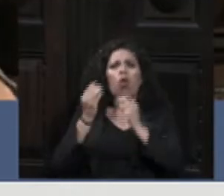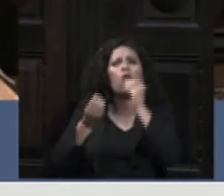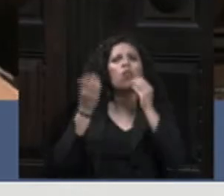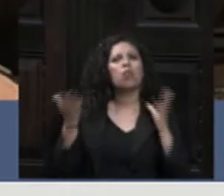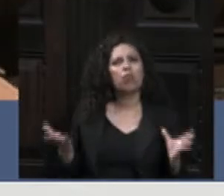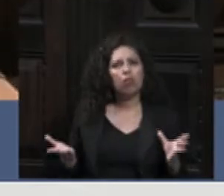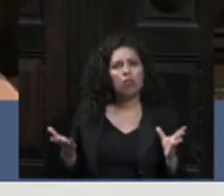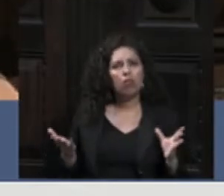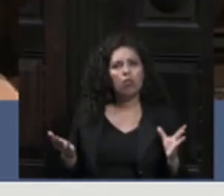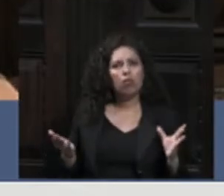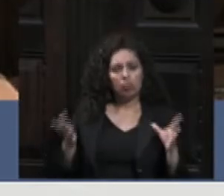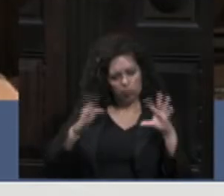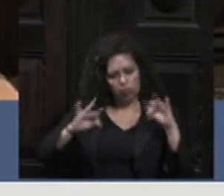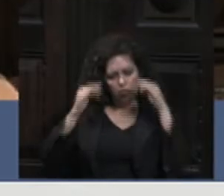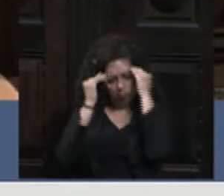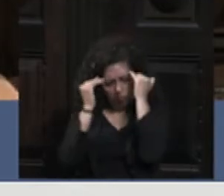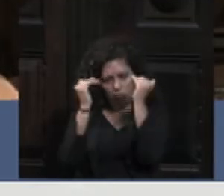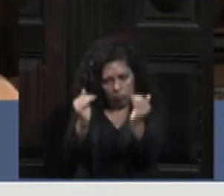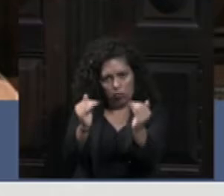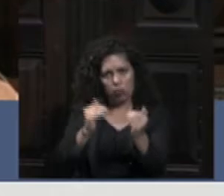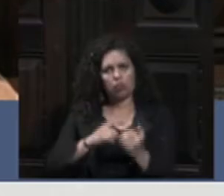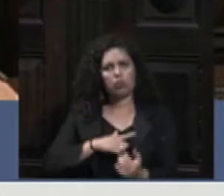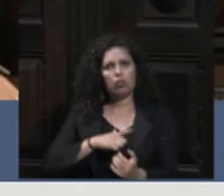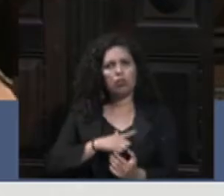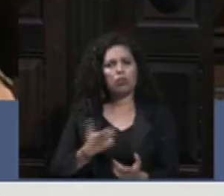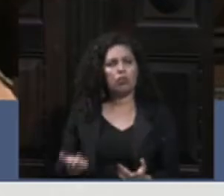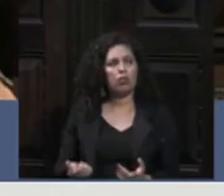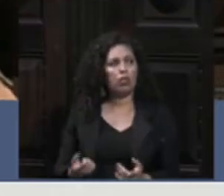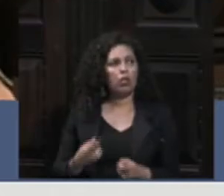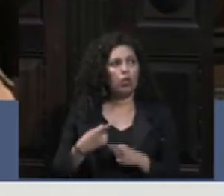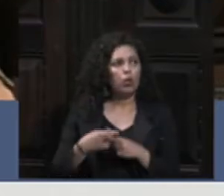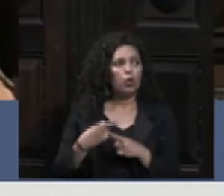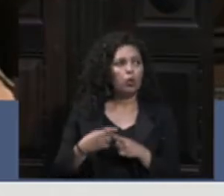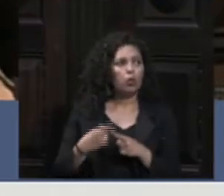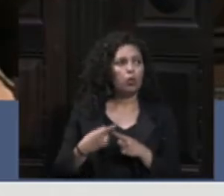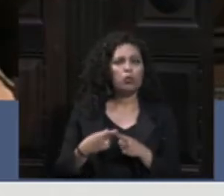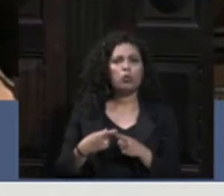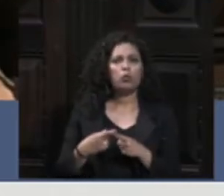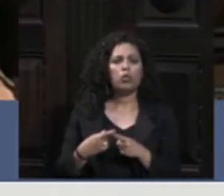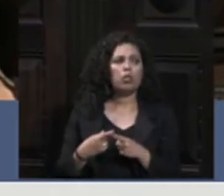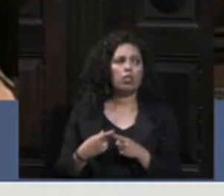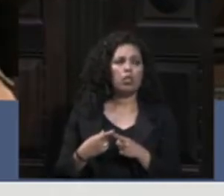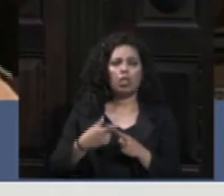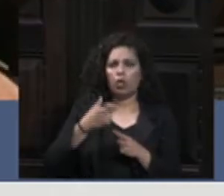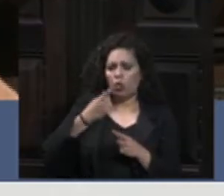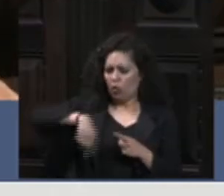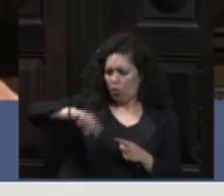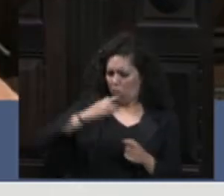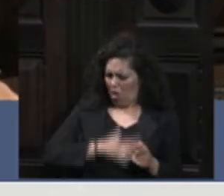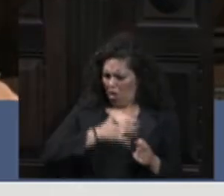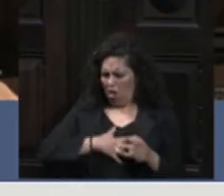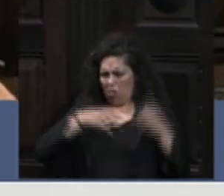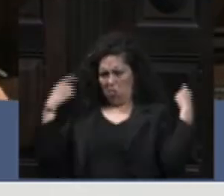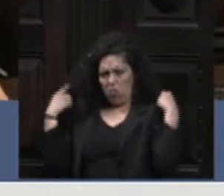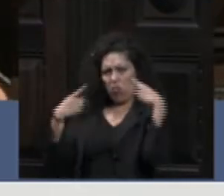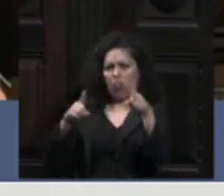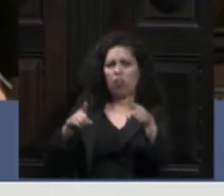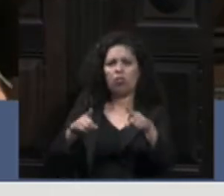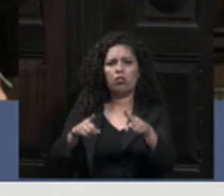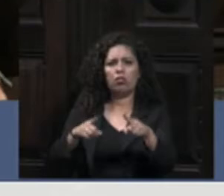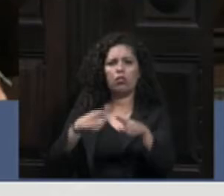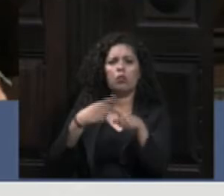e respeitoso. Porque ninguém se torna inimigo